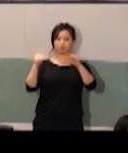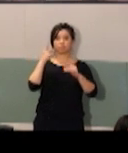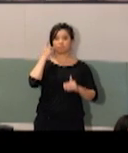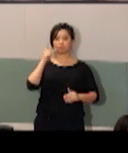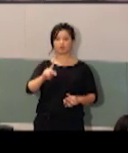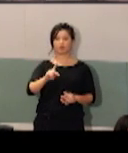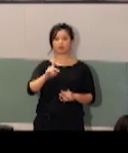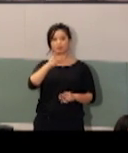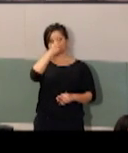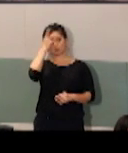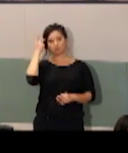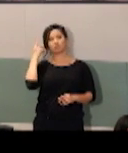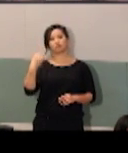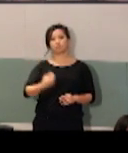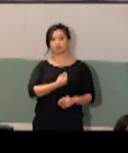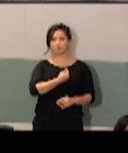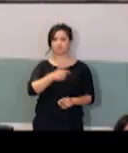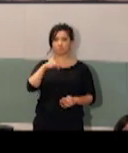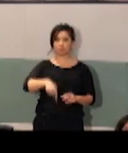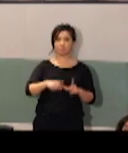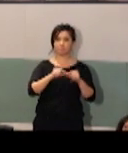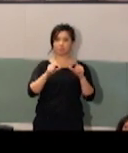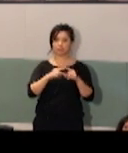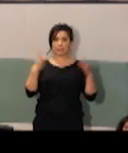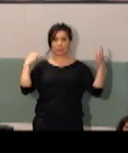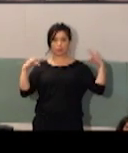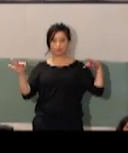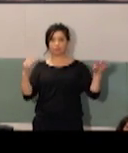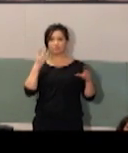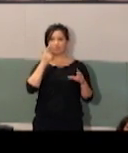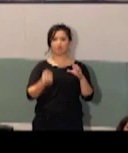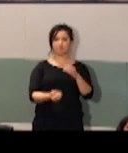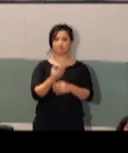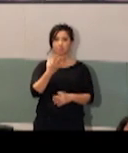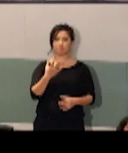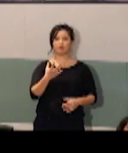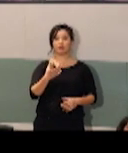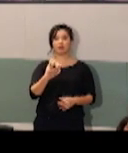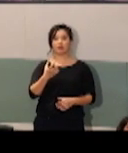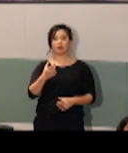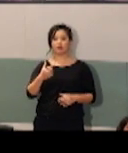novas linhas, cumprimentos de horários e números de ônibus e novos